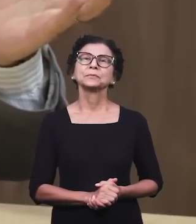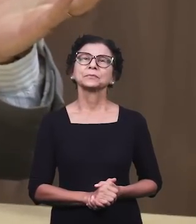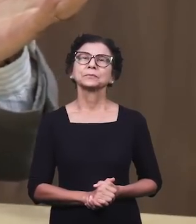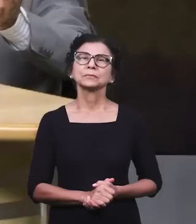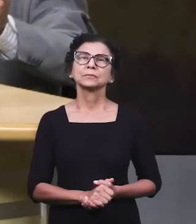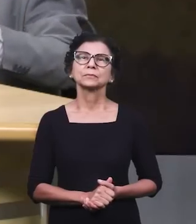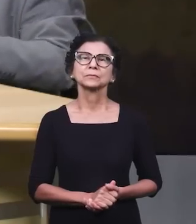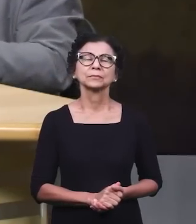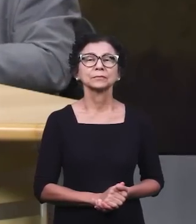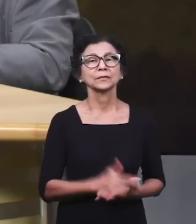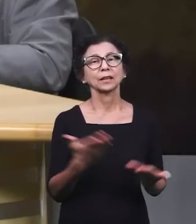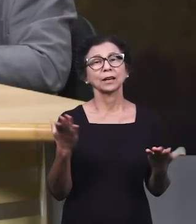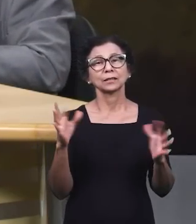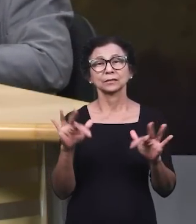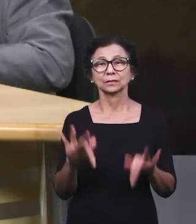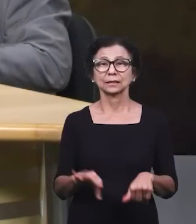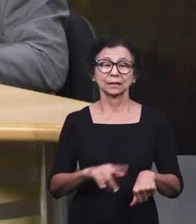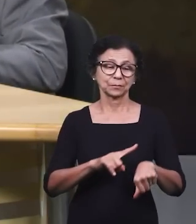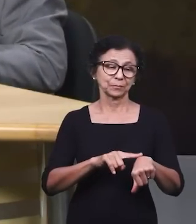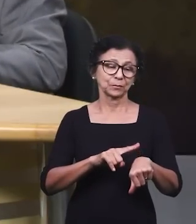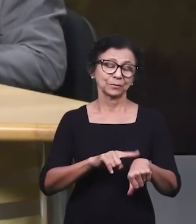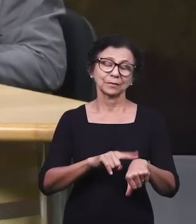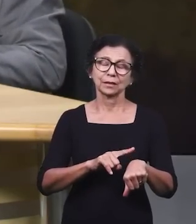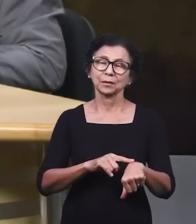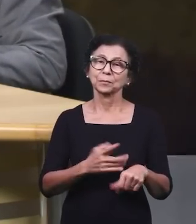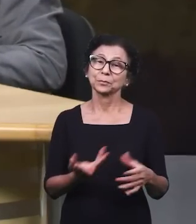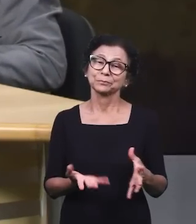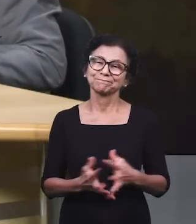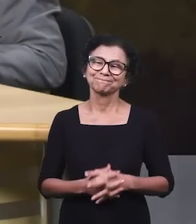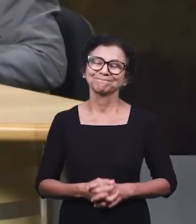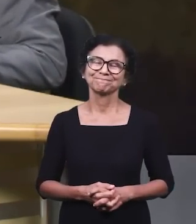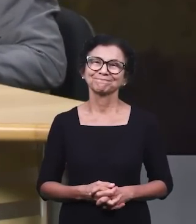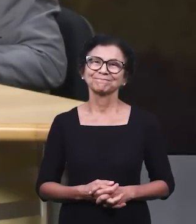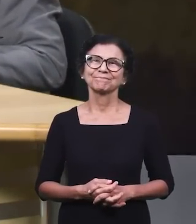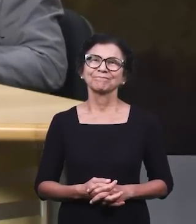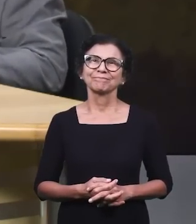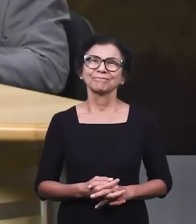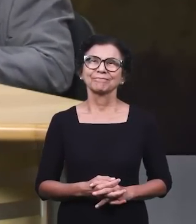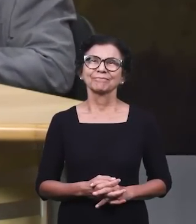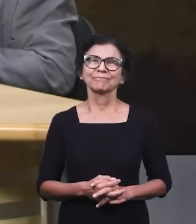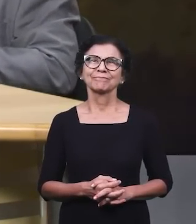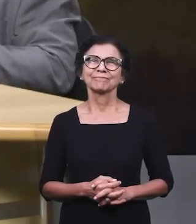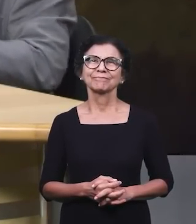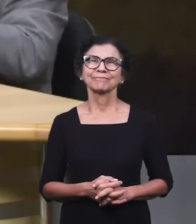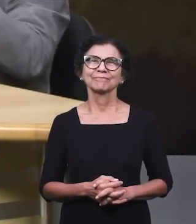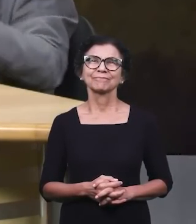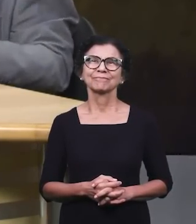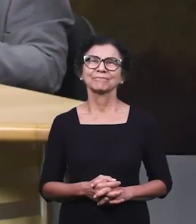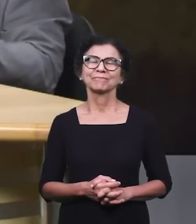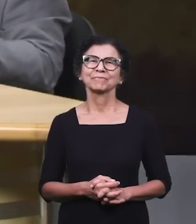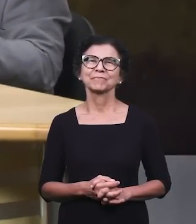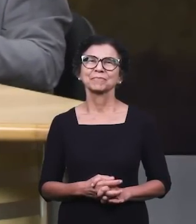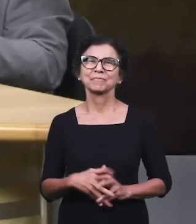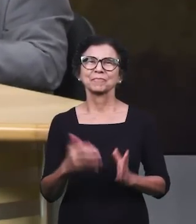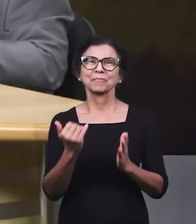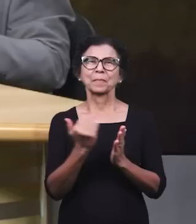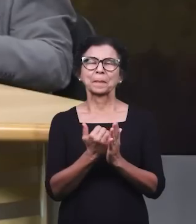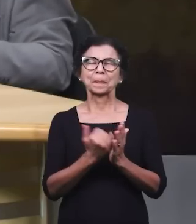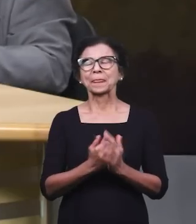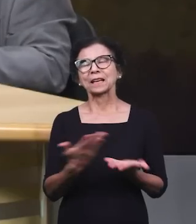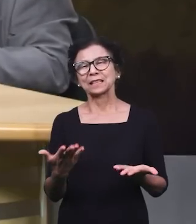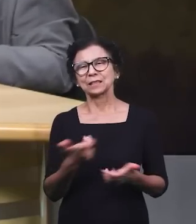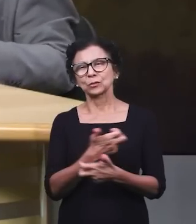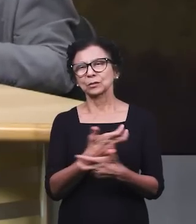gente precisa encerrar, infelizmente, por causa do tempo, porque esse é um programa muito bom de ser feito. Aliás, sempre falar das coisas do